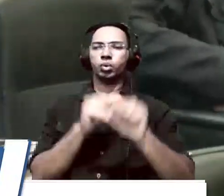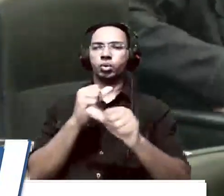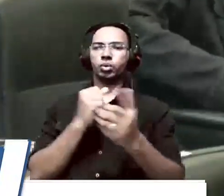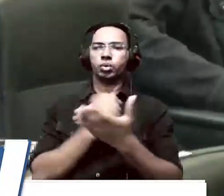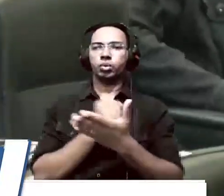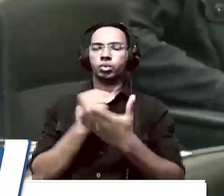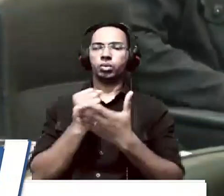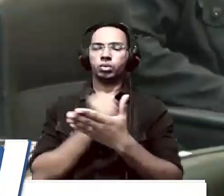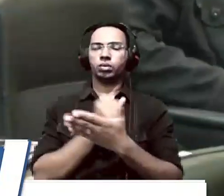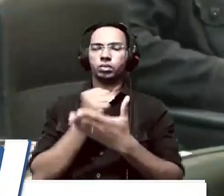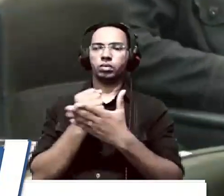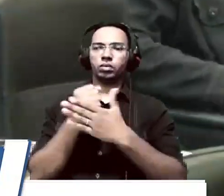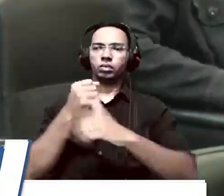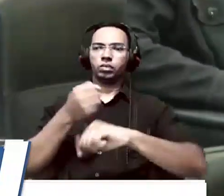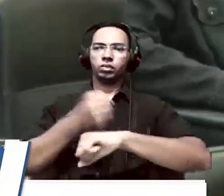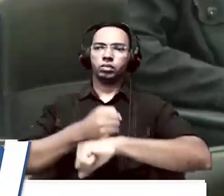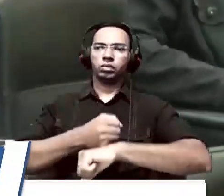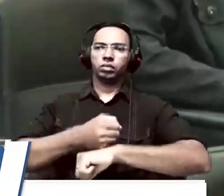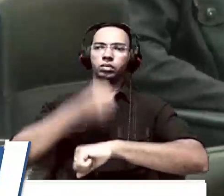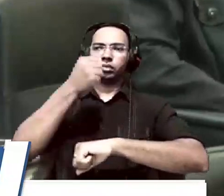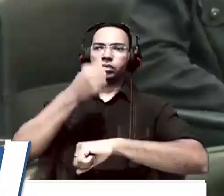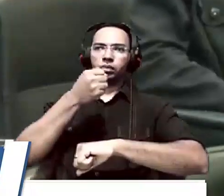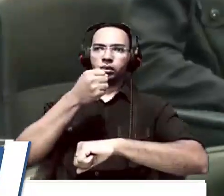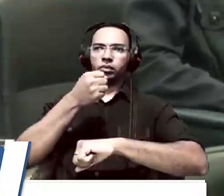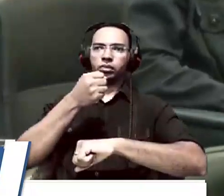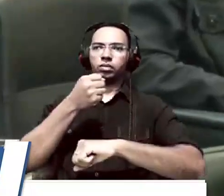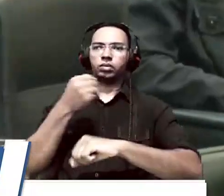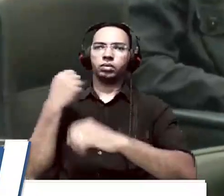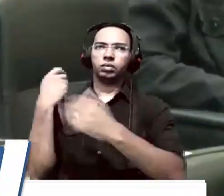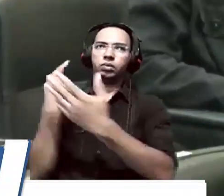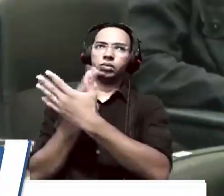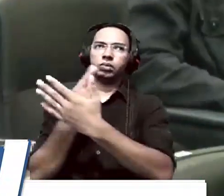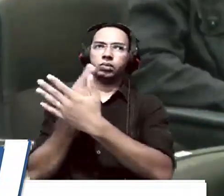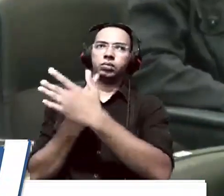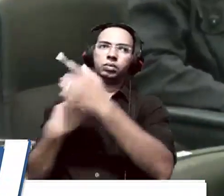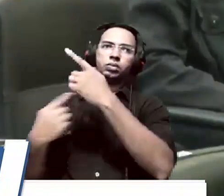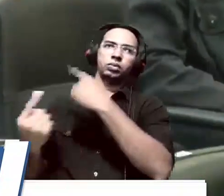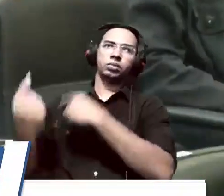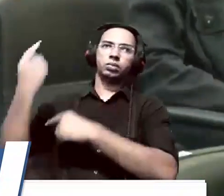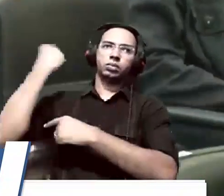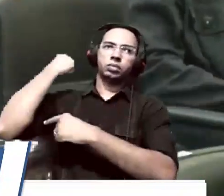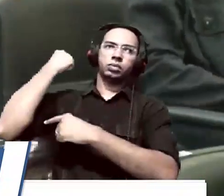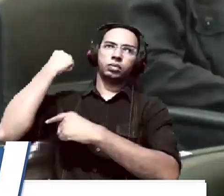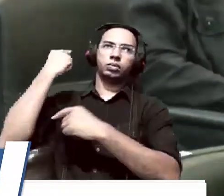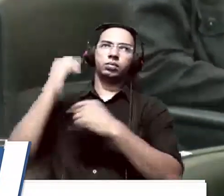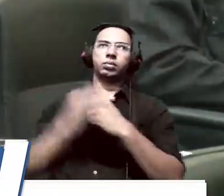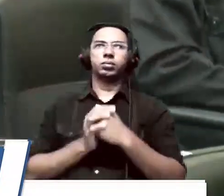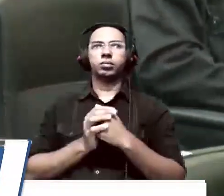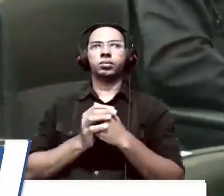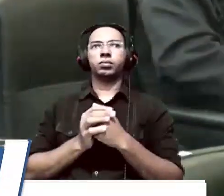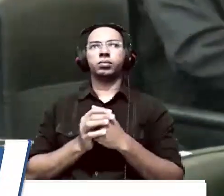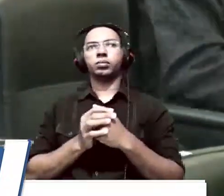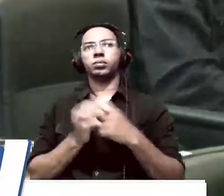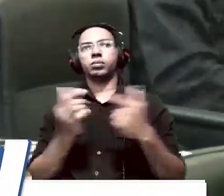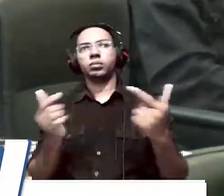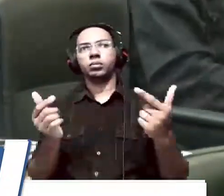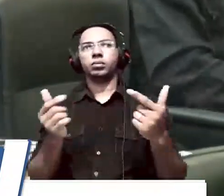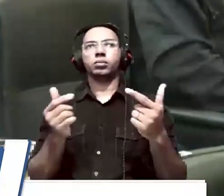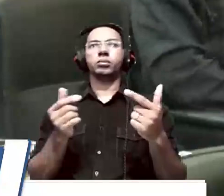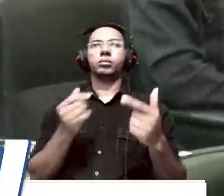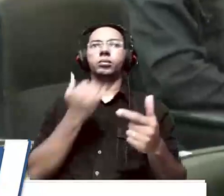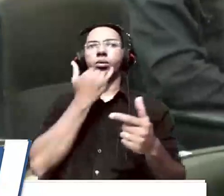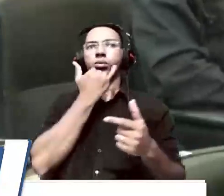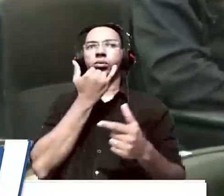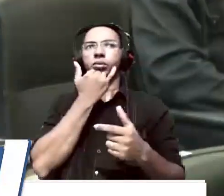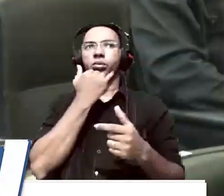de Franca por uma irregularidade cometida lá atrás. Então não tem desculpa. Se quiser